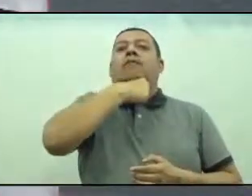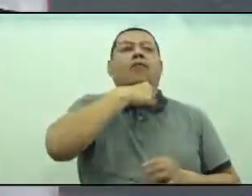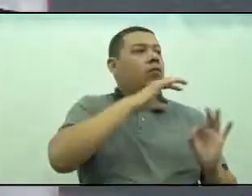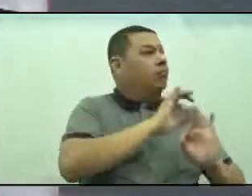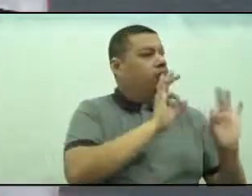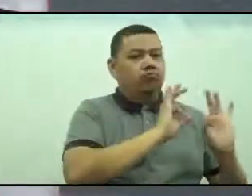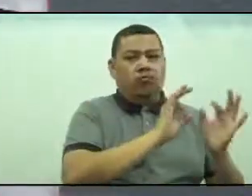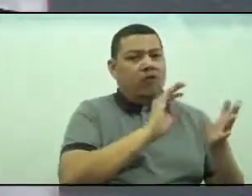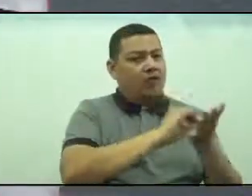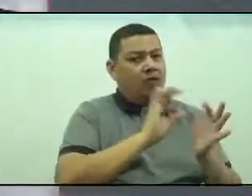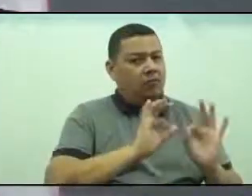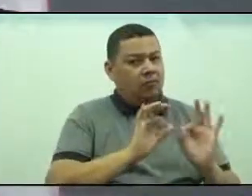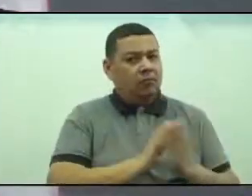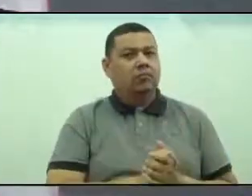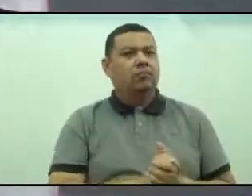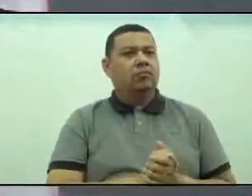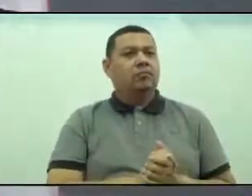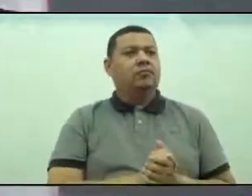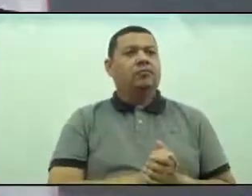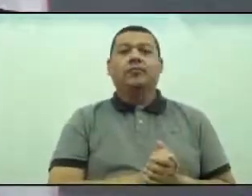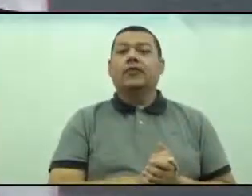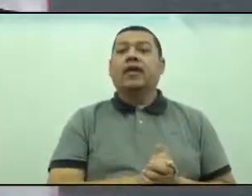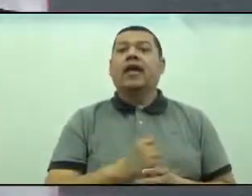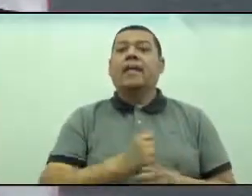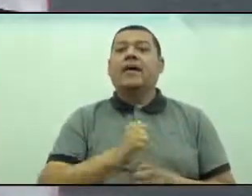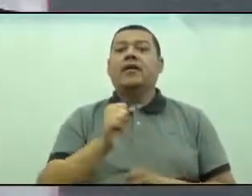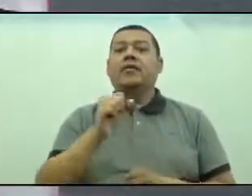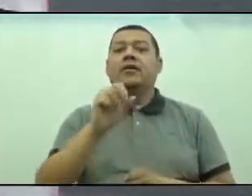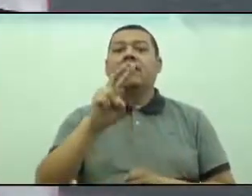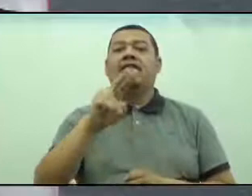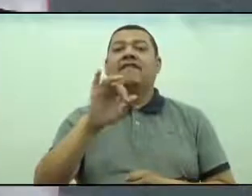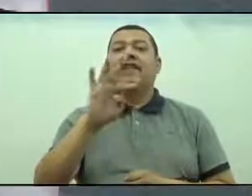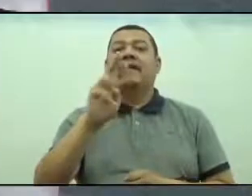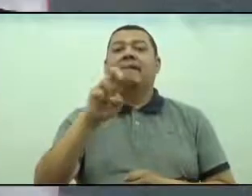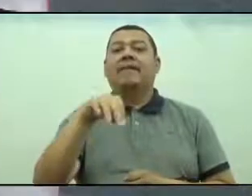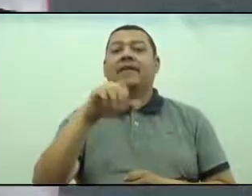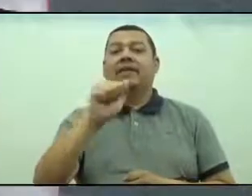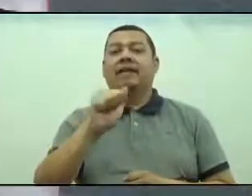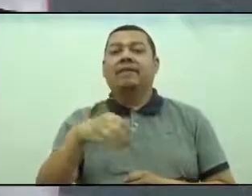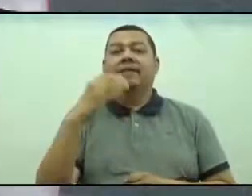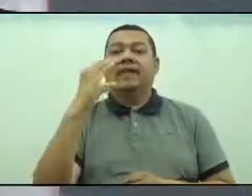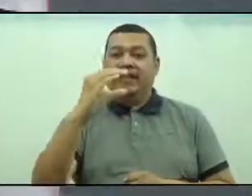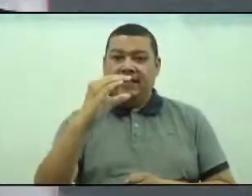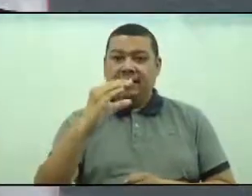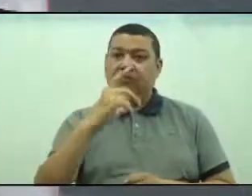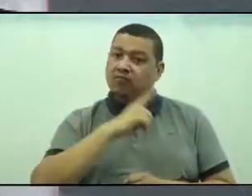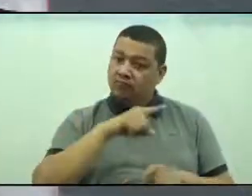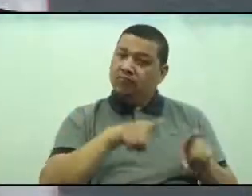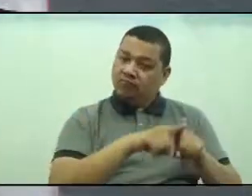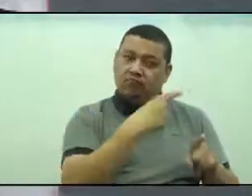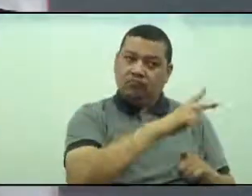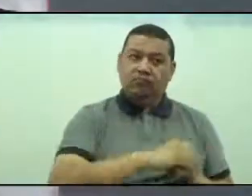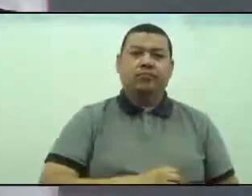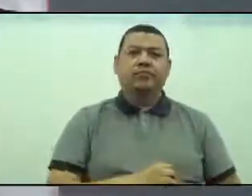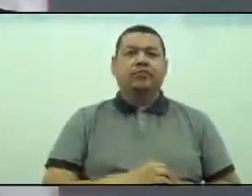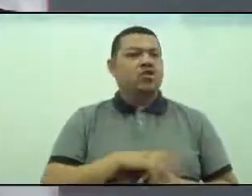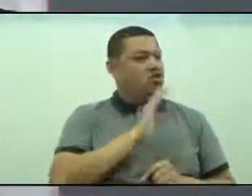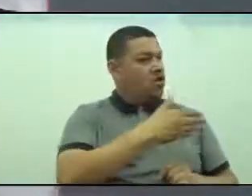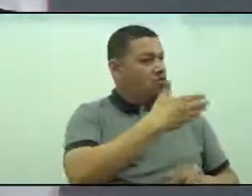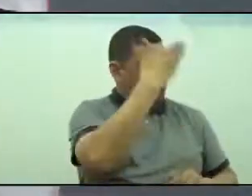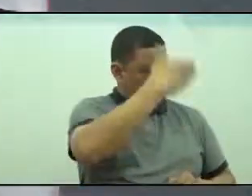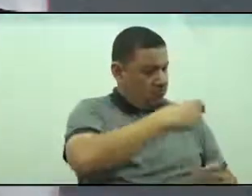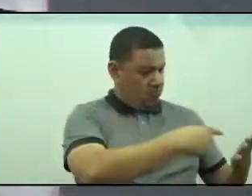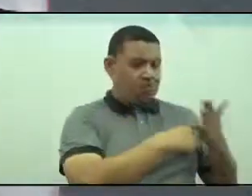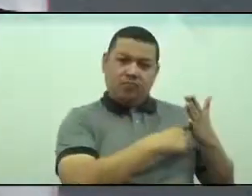nada. O que estava faltando, vitamina C, e mais um remédio que eu esqueci o nome, porque é um nome difícil de falar, mas que já foi me mostrado